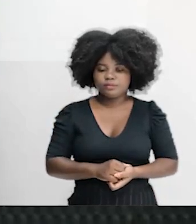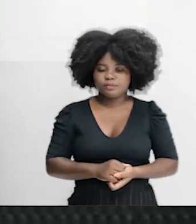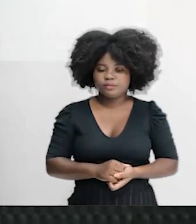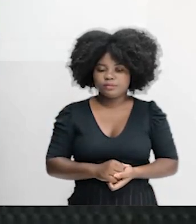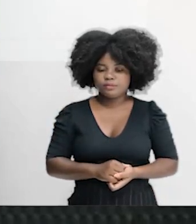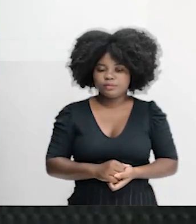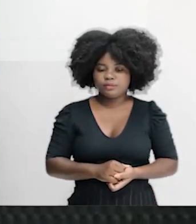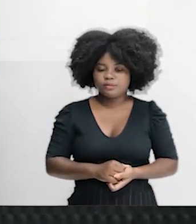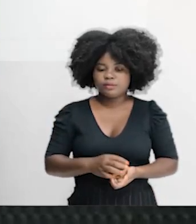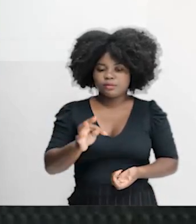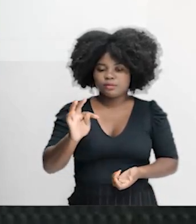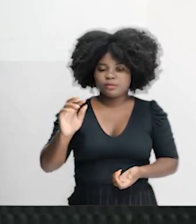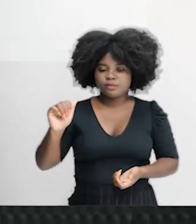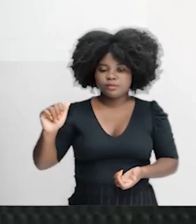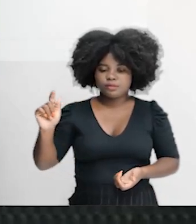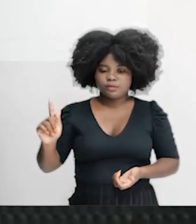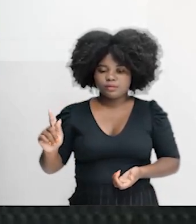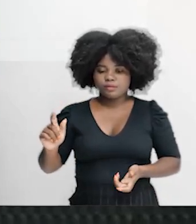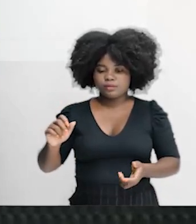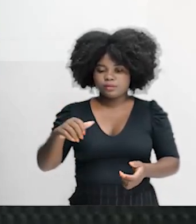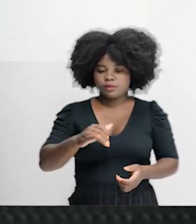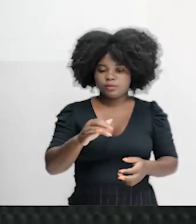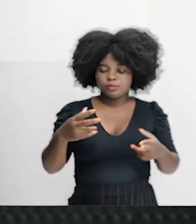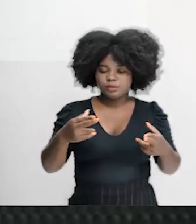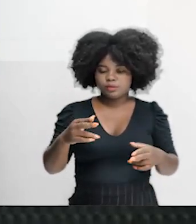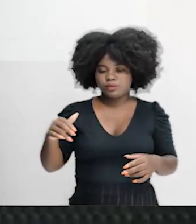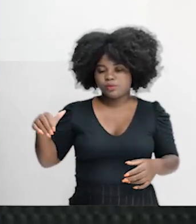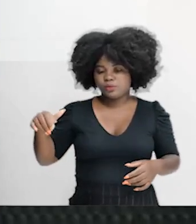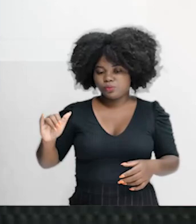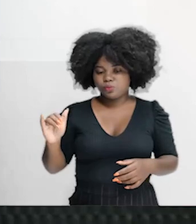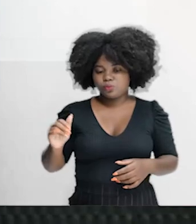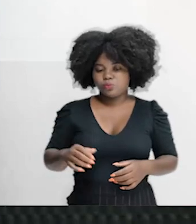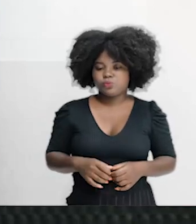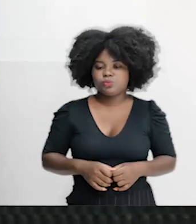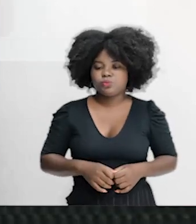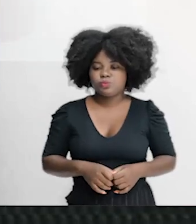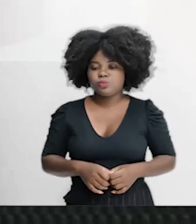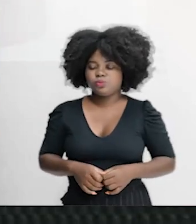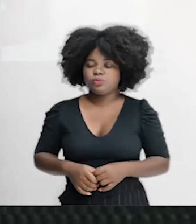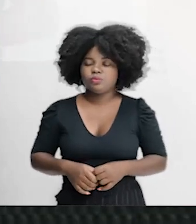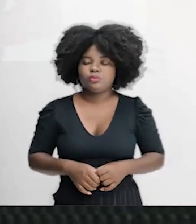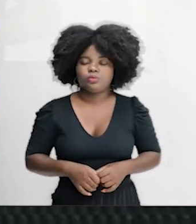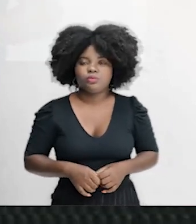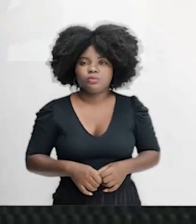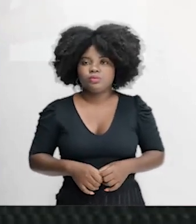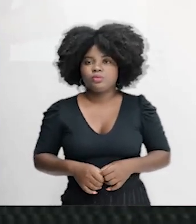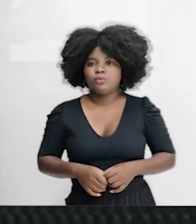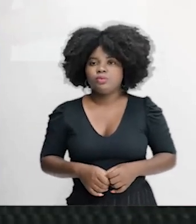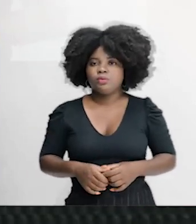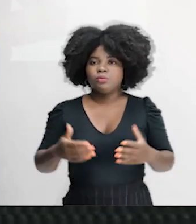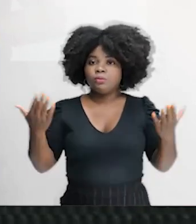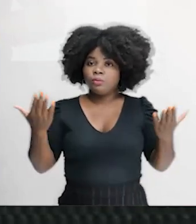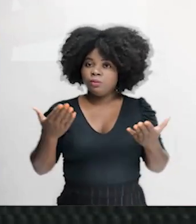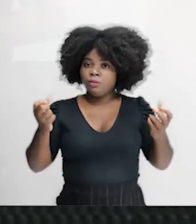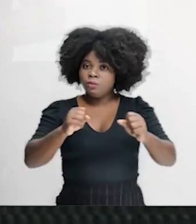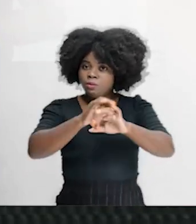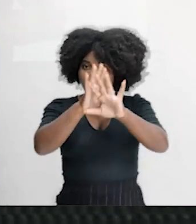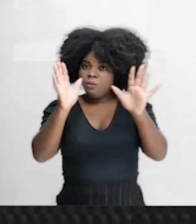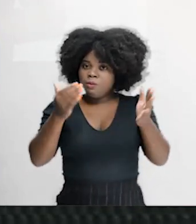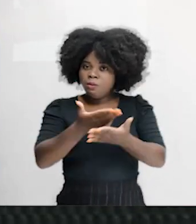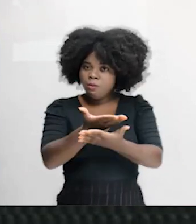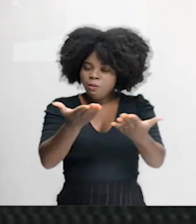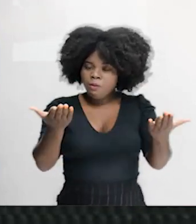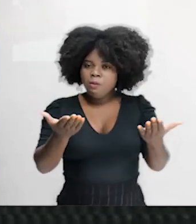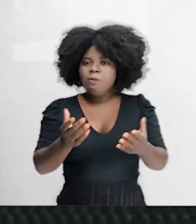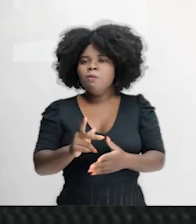função tangente, a função definida por y é igual a tangente de x. Turminha, agora eu vou esclarecer para vocês.